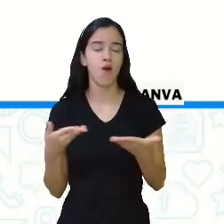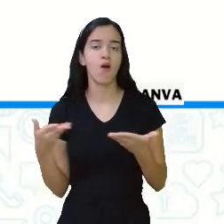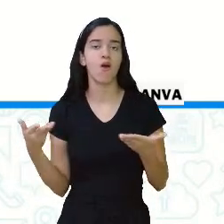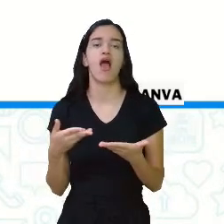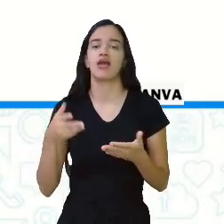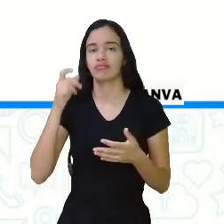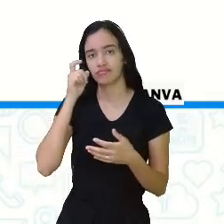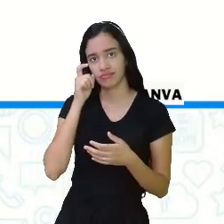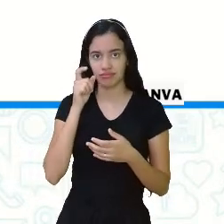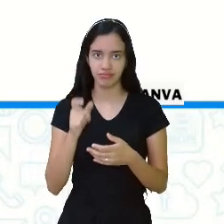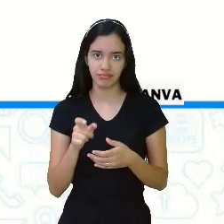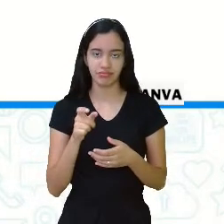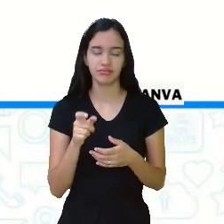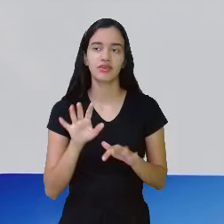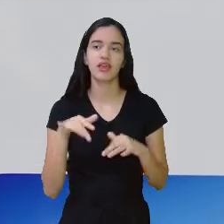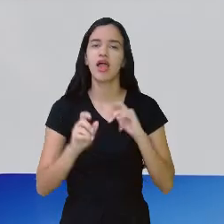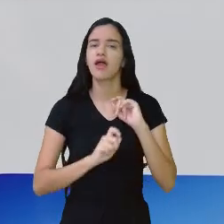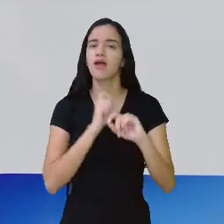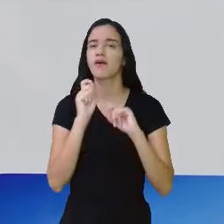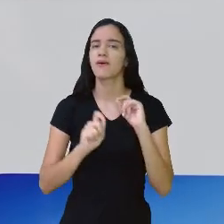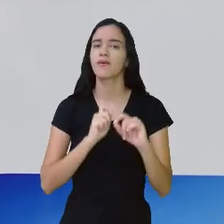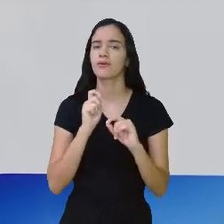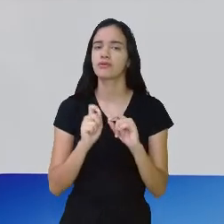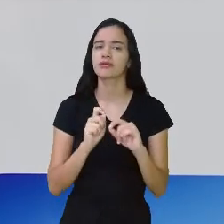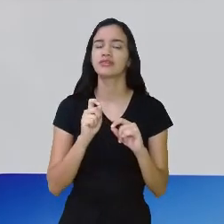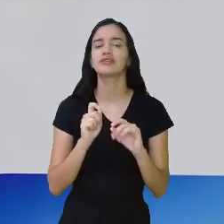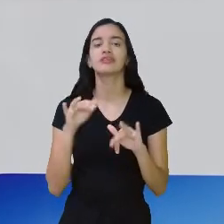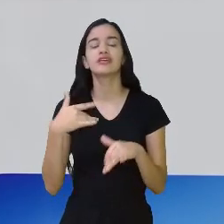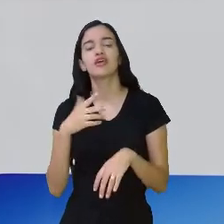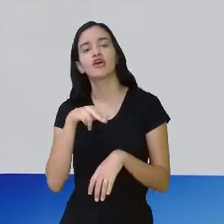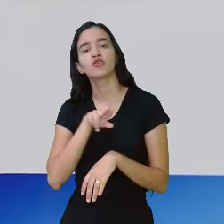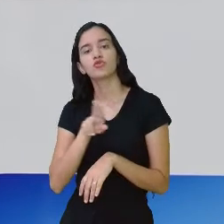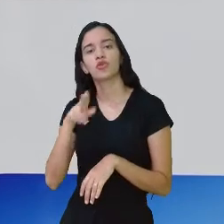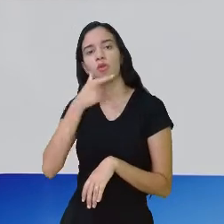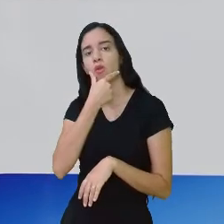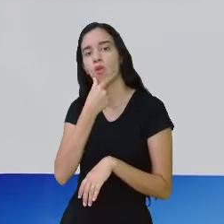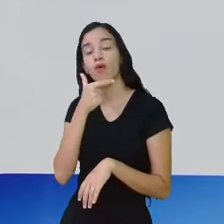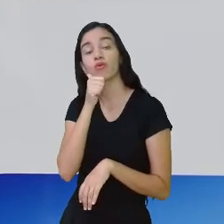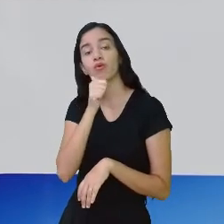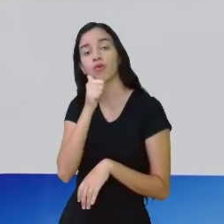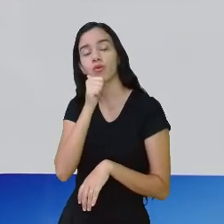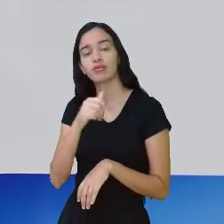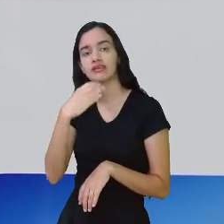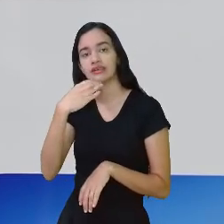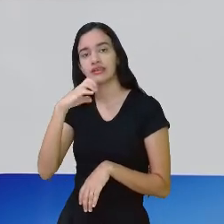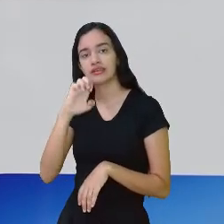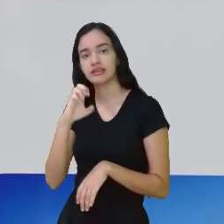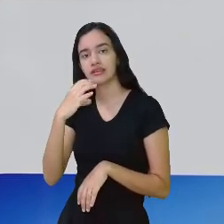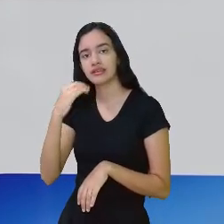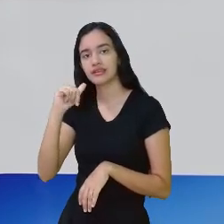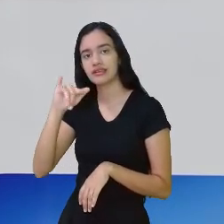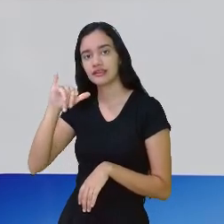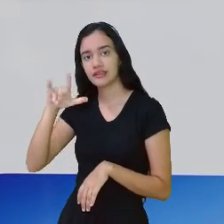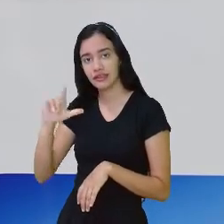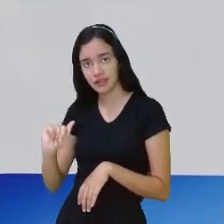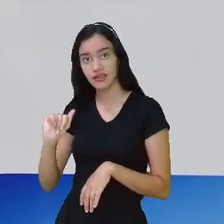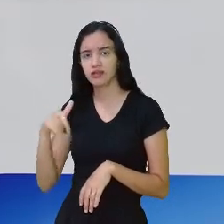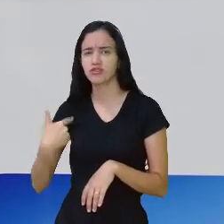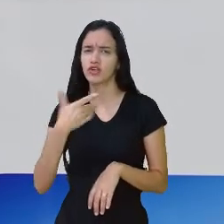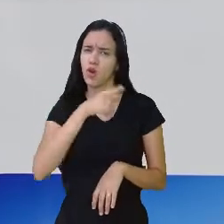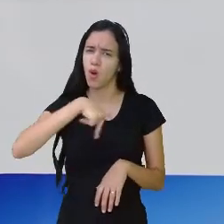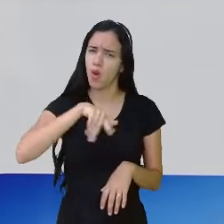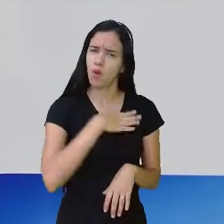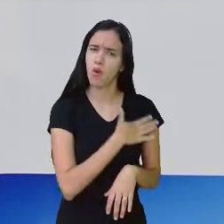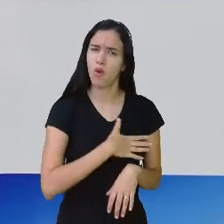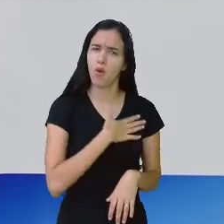bem interessante. É um poema de Cecília Meirelles. A gente vai começar com ele. Vocês gostam de poema? Gostam? Já